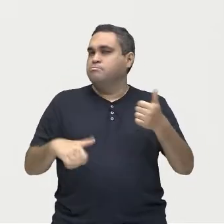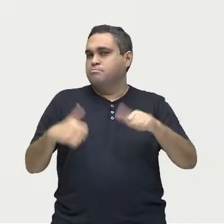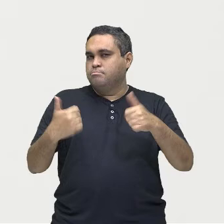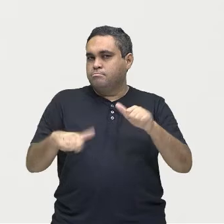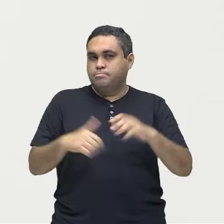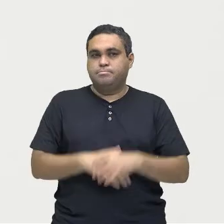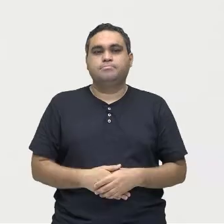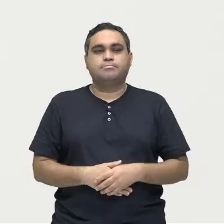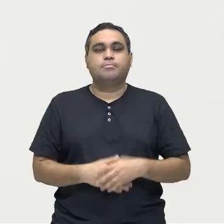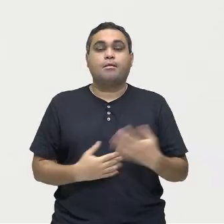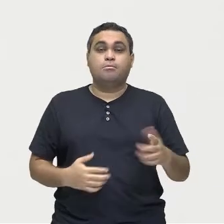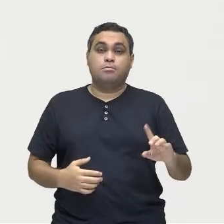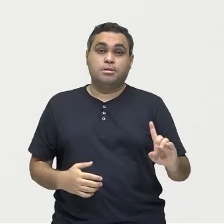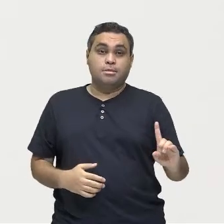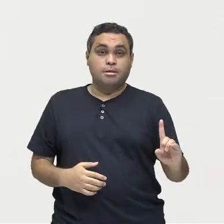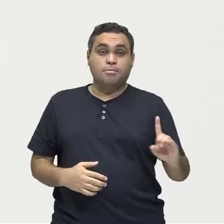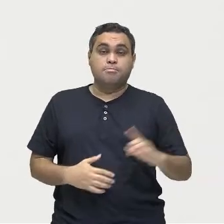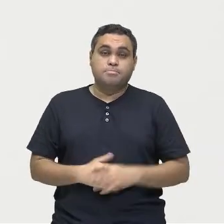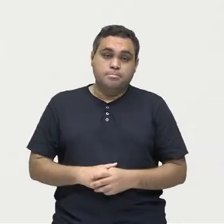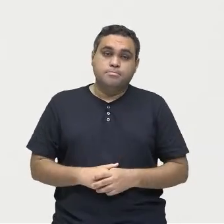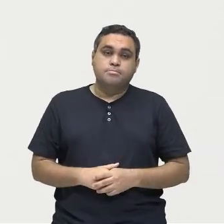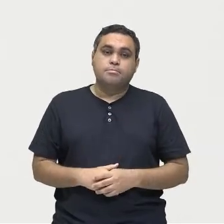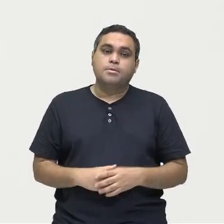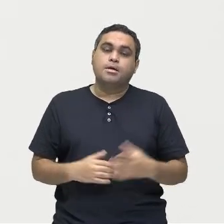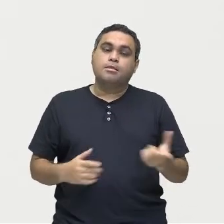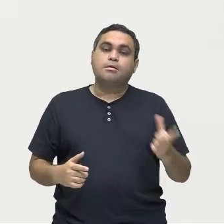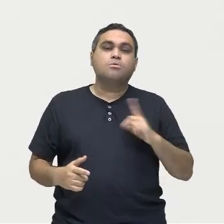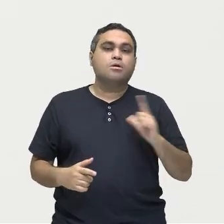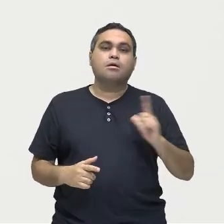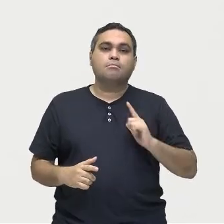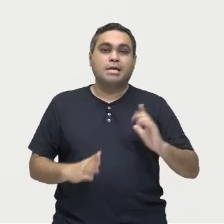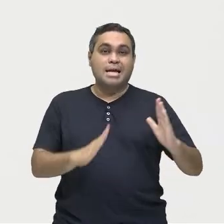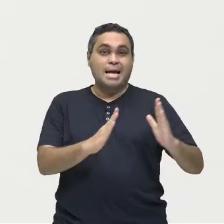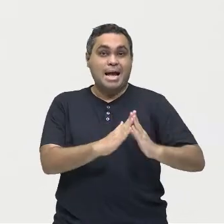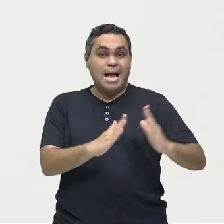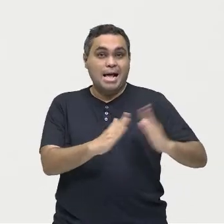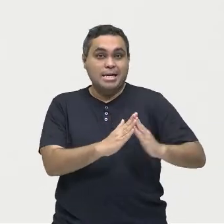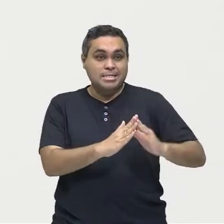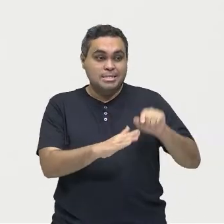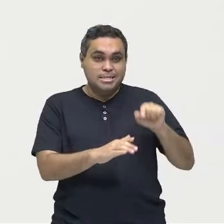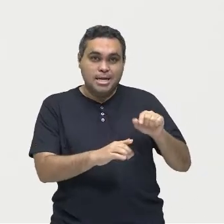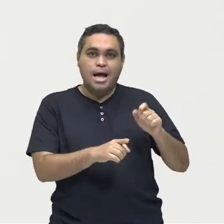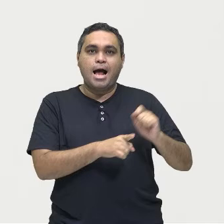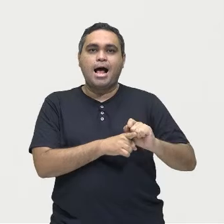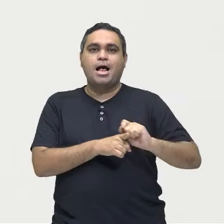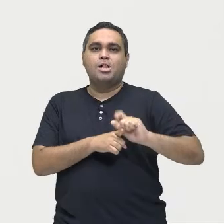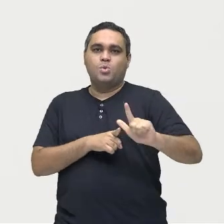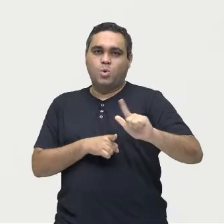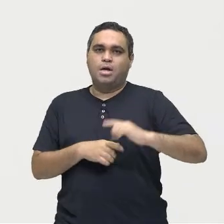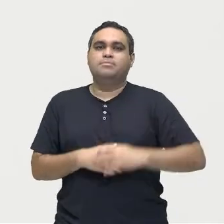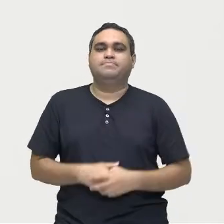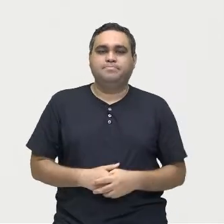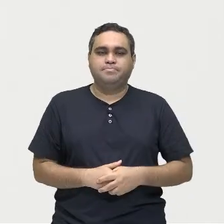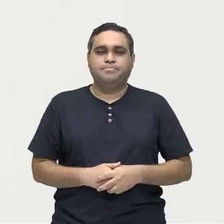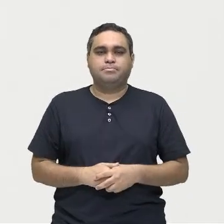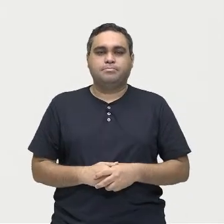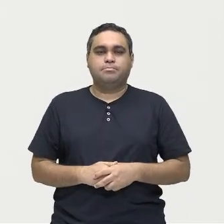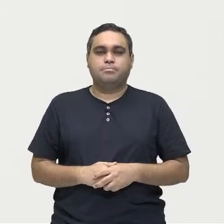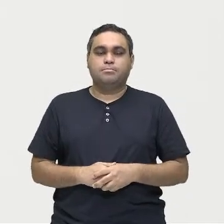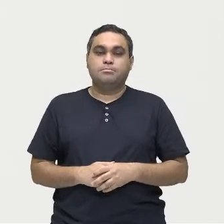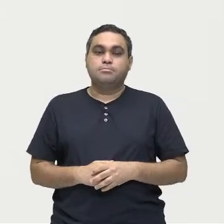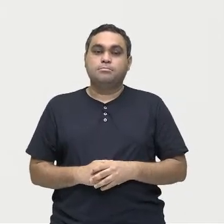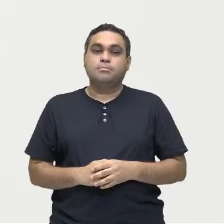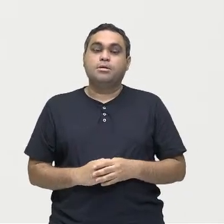D. Na letra D eu tenho assim, aluga-se casa. Quando eu coloco esta oração na